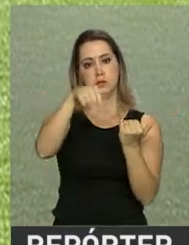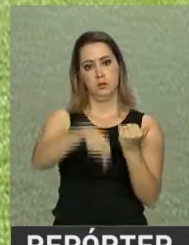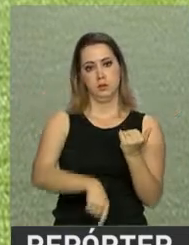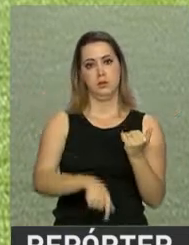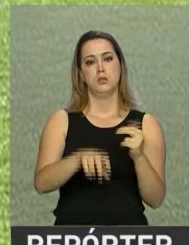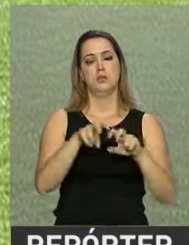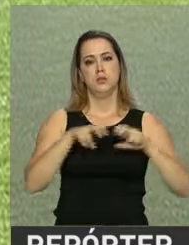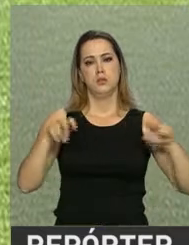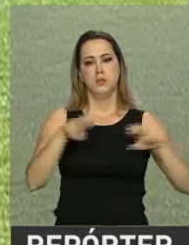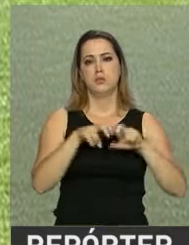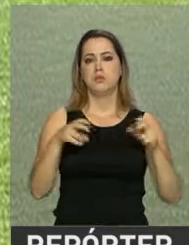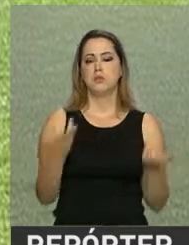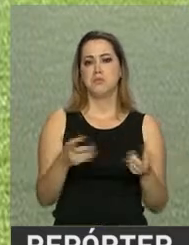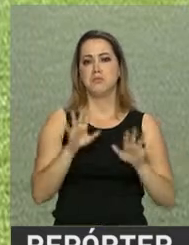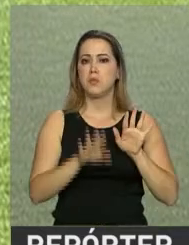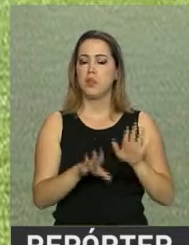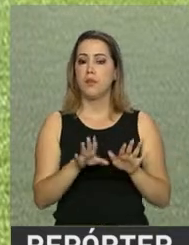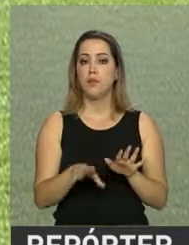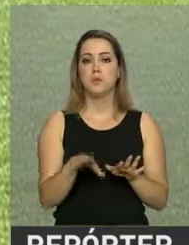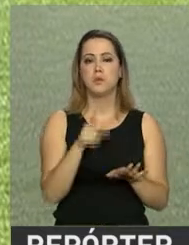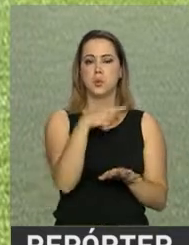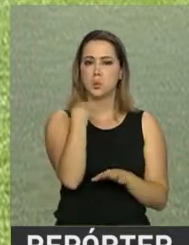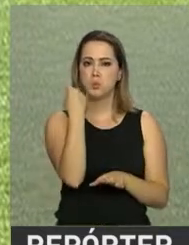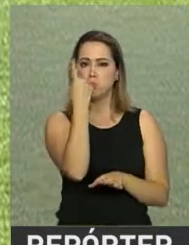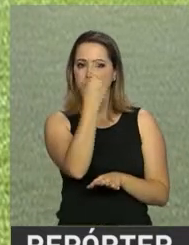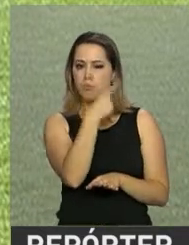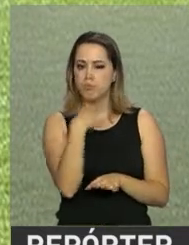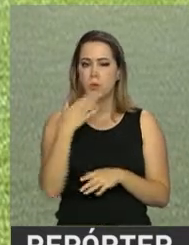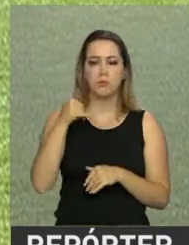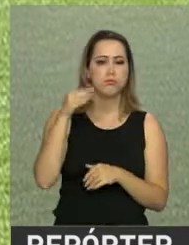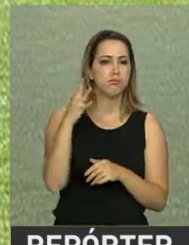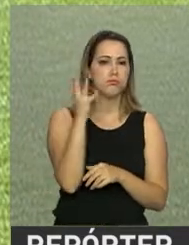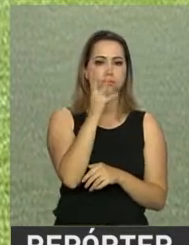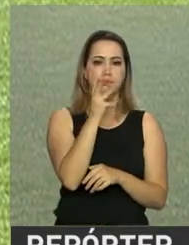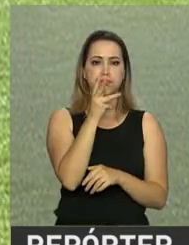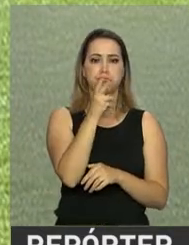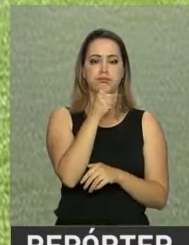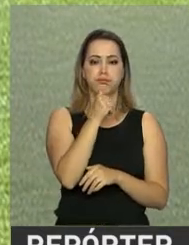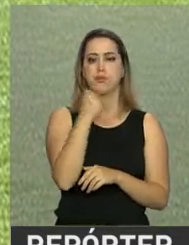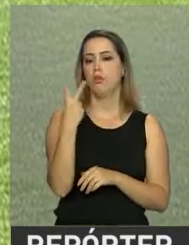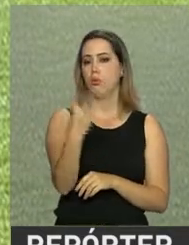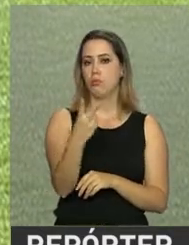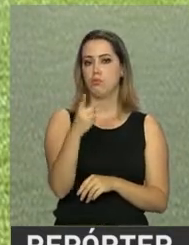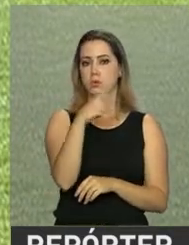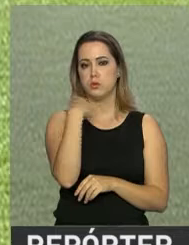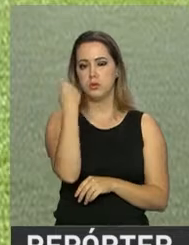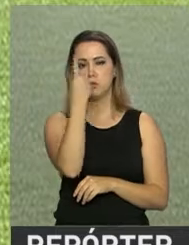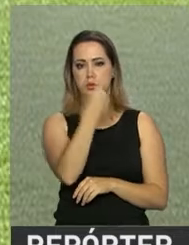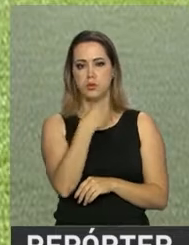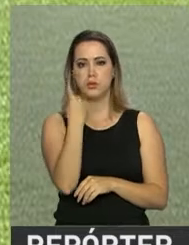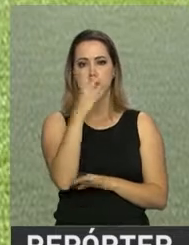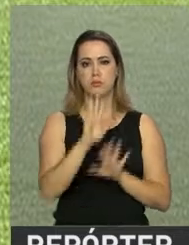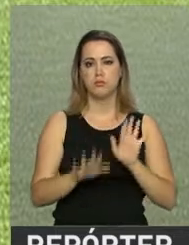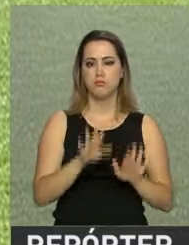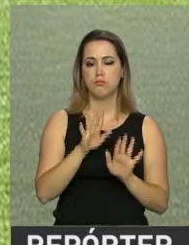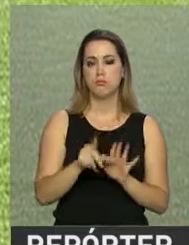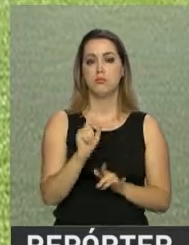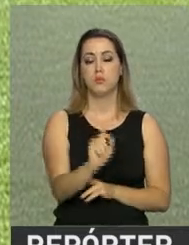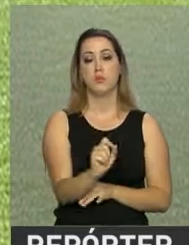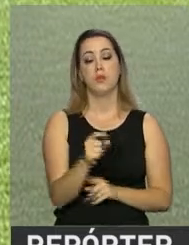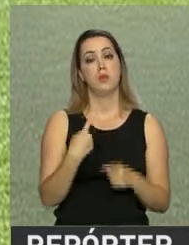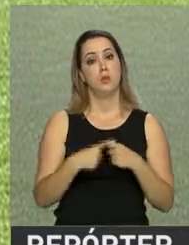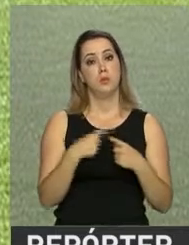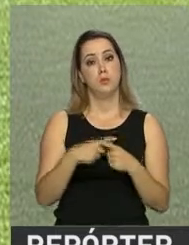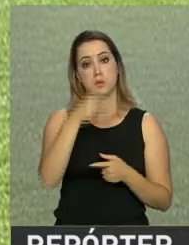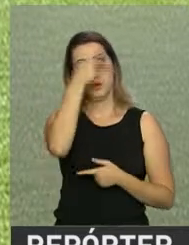em torno de 15 minutos, mas amanhã certamente vai durar muito mais do que isso. Os organizadores estimam que deve durar em torno de 2 horas,